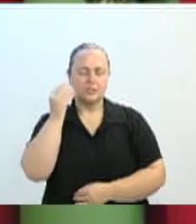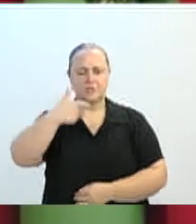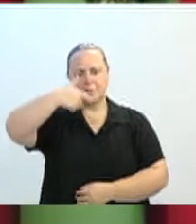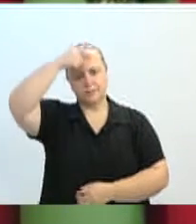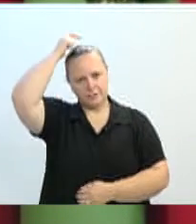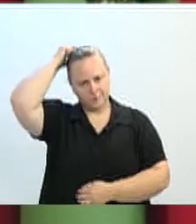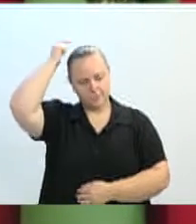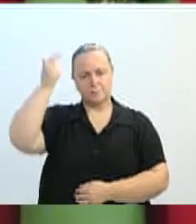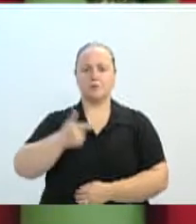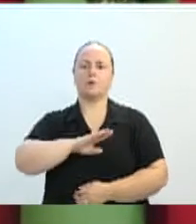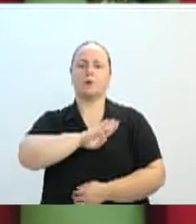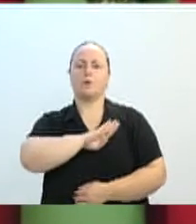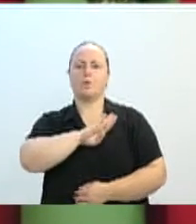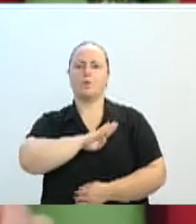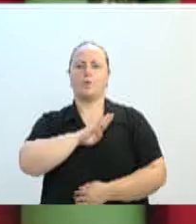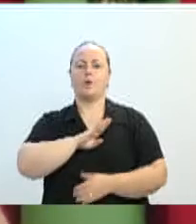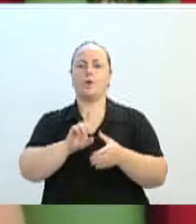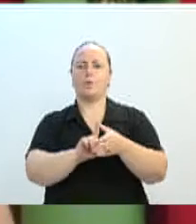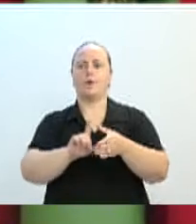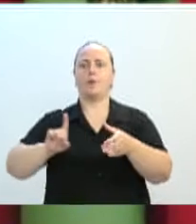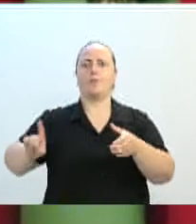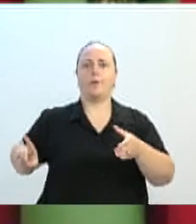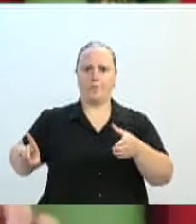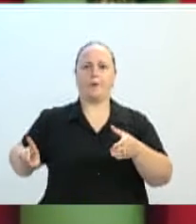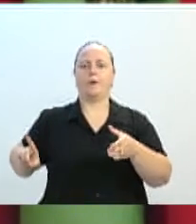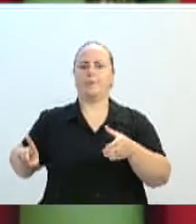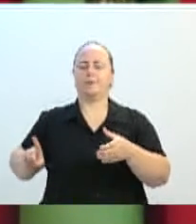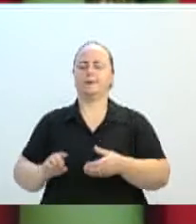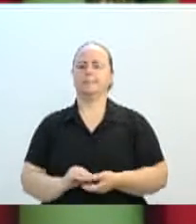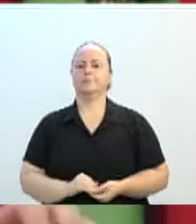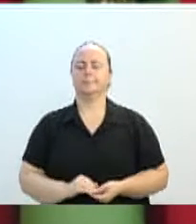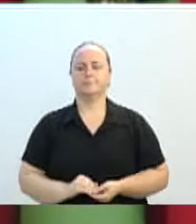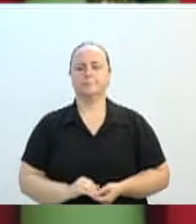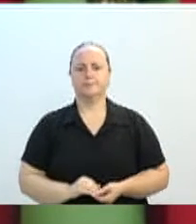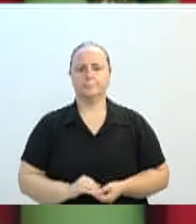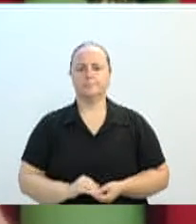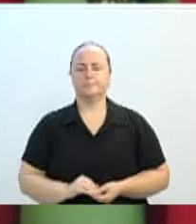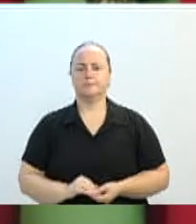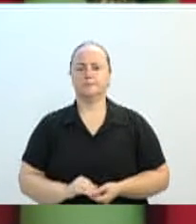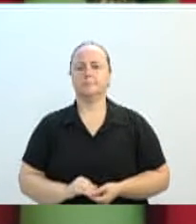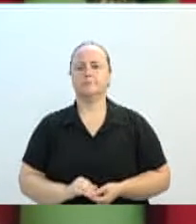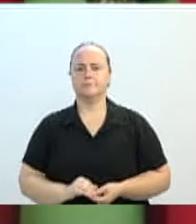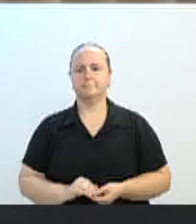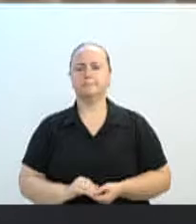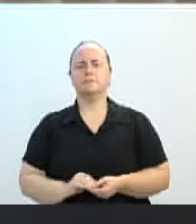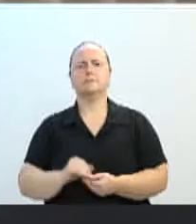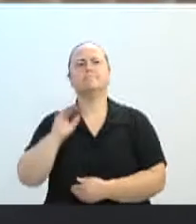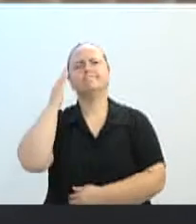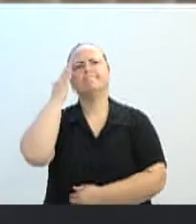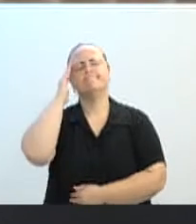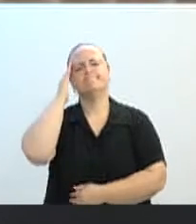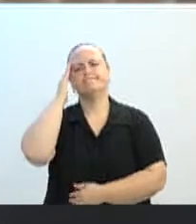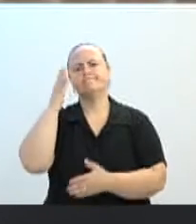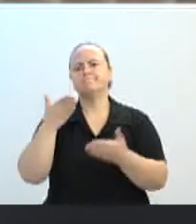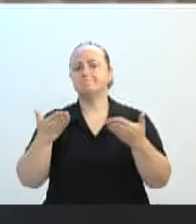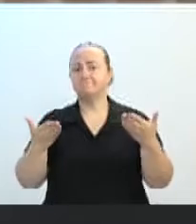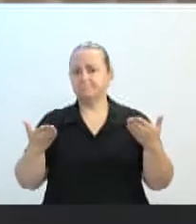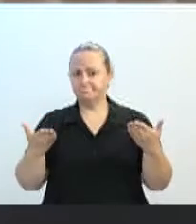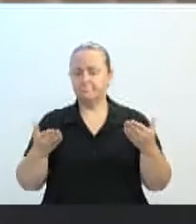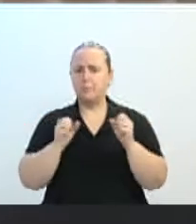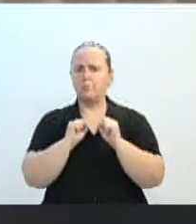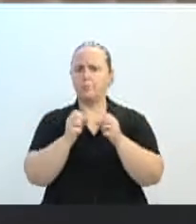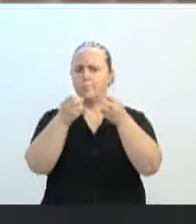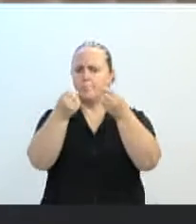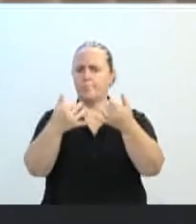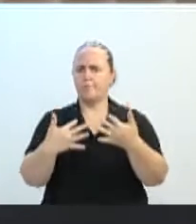Vereador Adriano meus colegas aqui de exclusão né pela administração dessa cidade ver eu só queria entender na verdade se puder fazer a